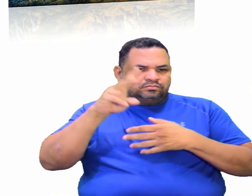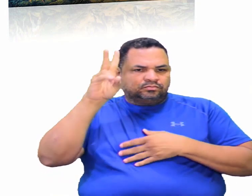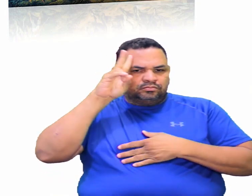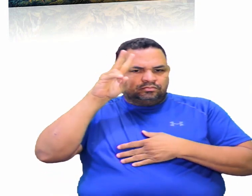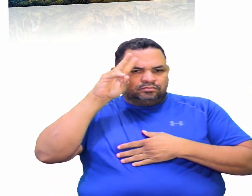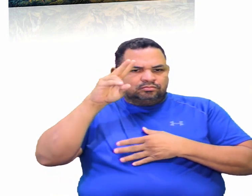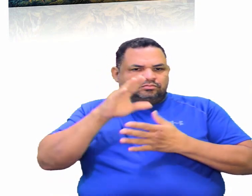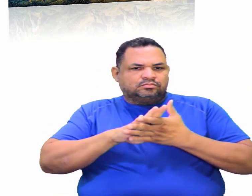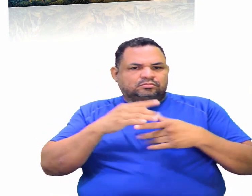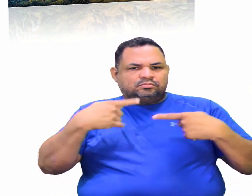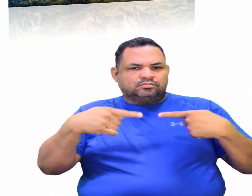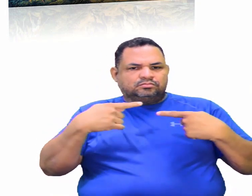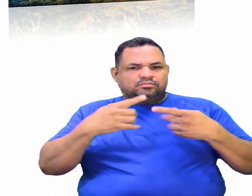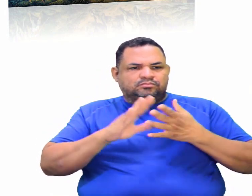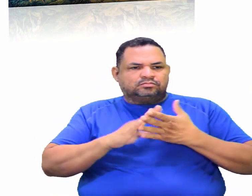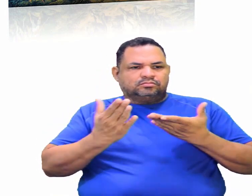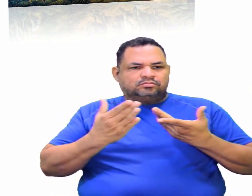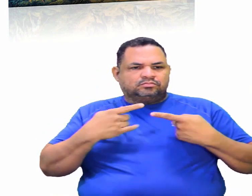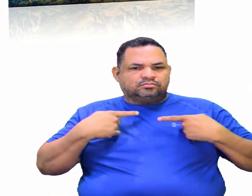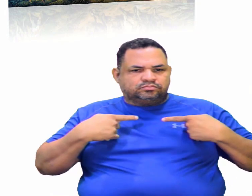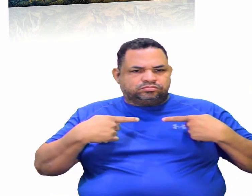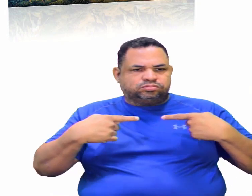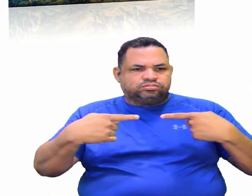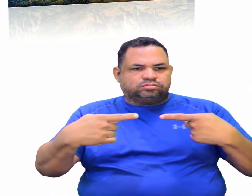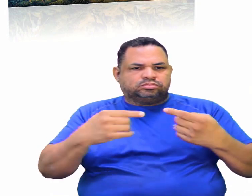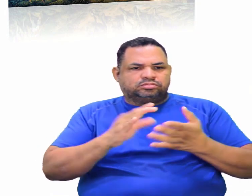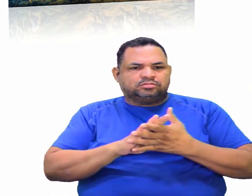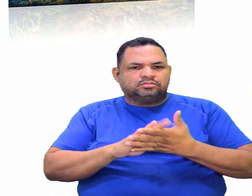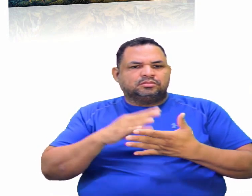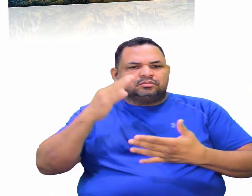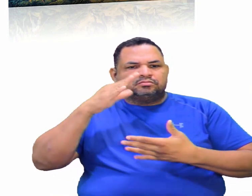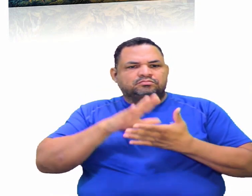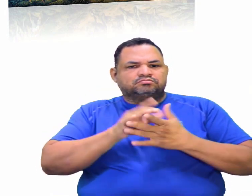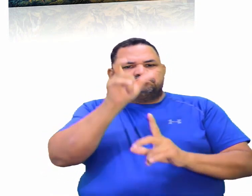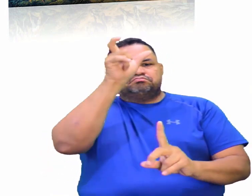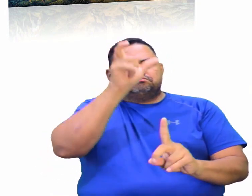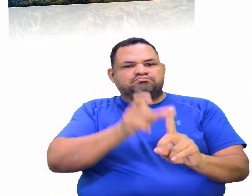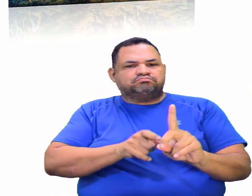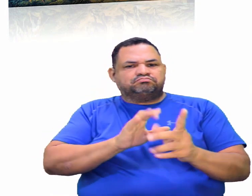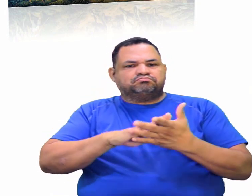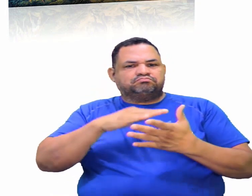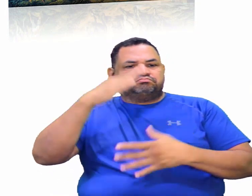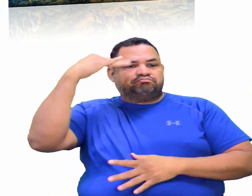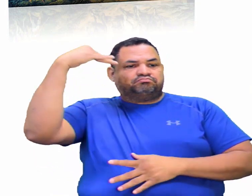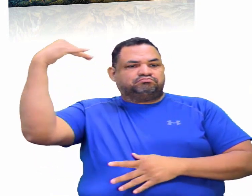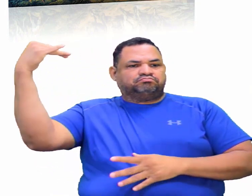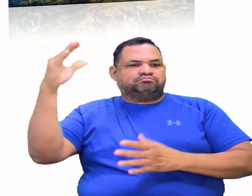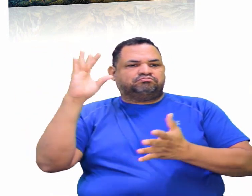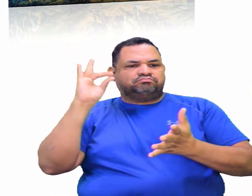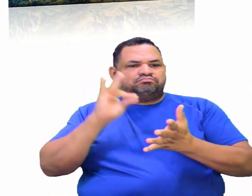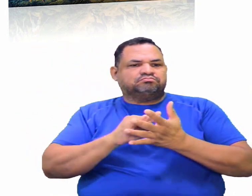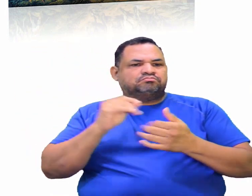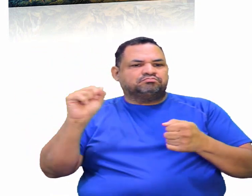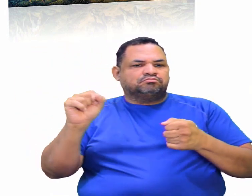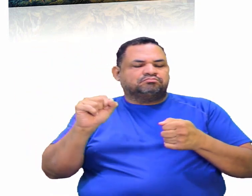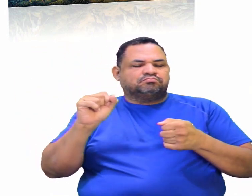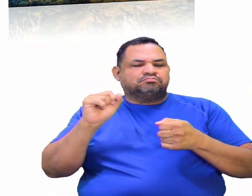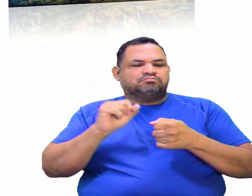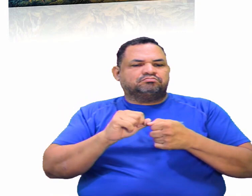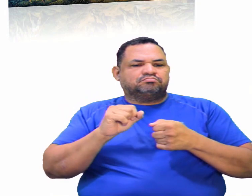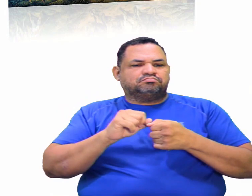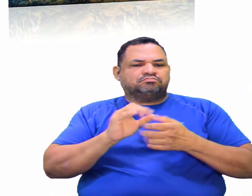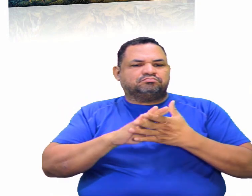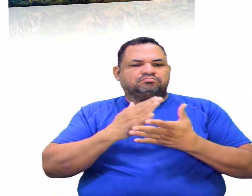batalhas cenas de guerras personagens célebres Fatos e feitos dos homens notáveis